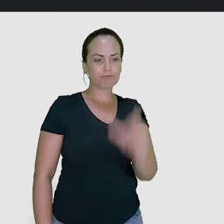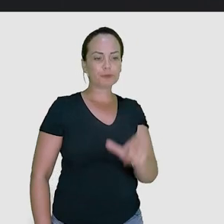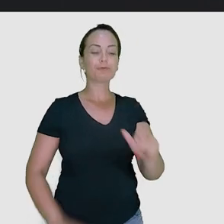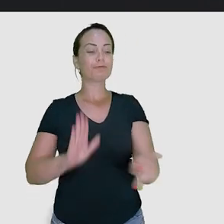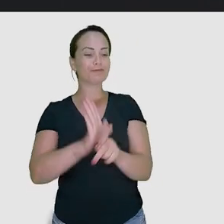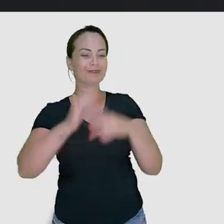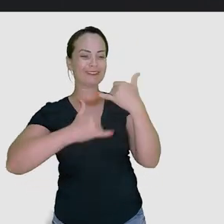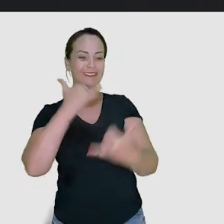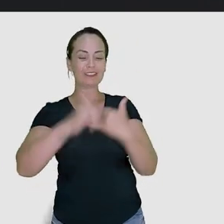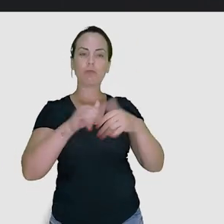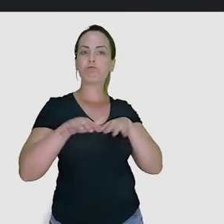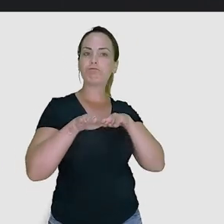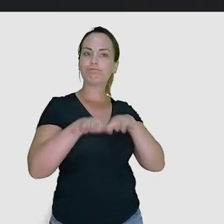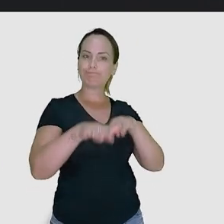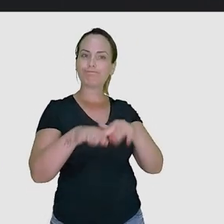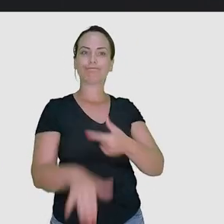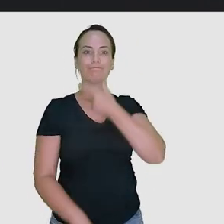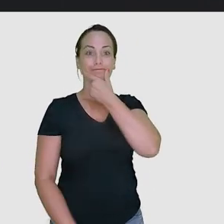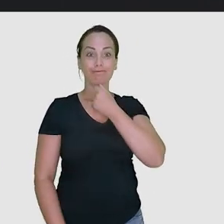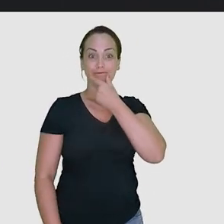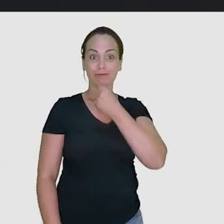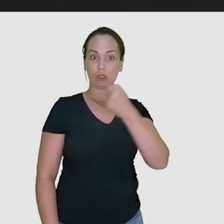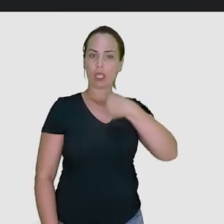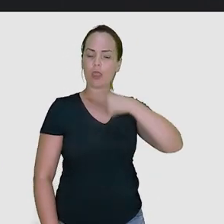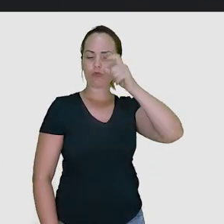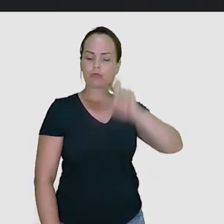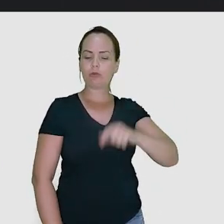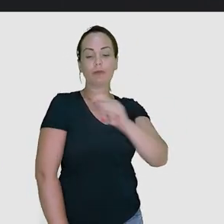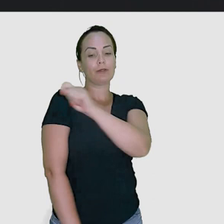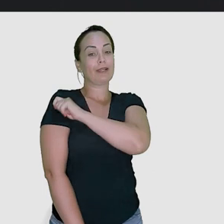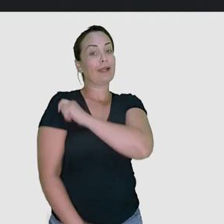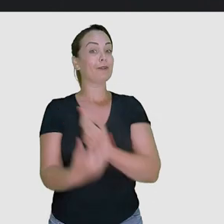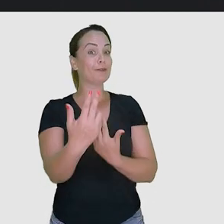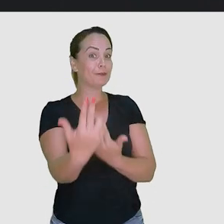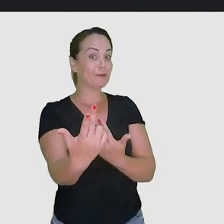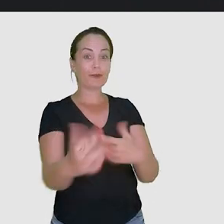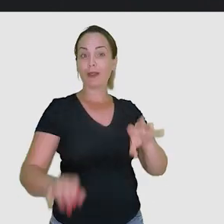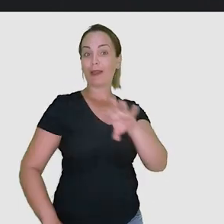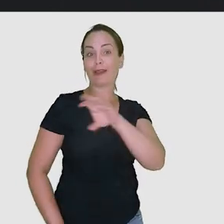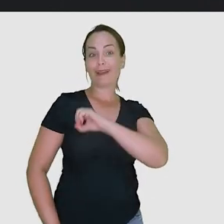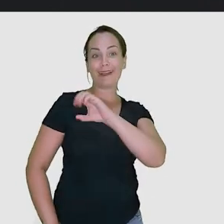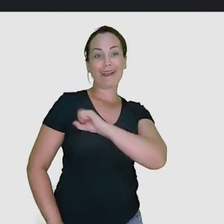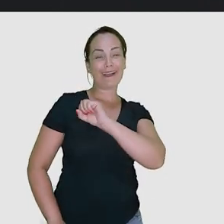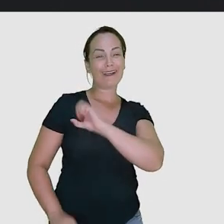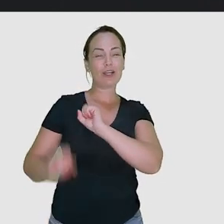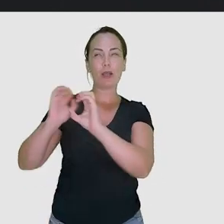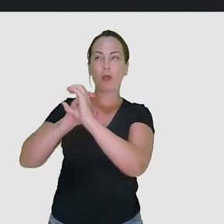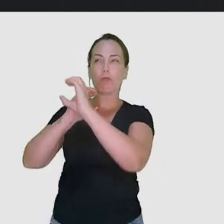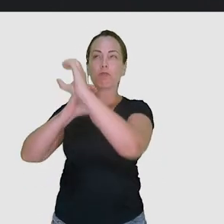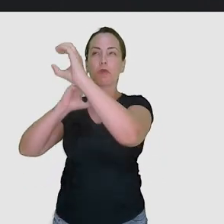que os meninos criaram. Eu sou uma personagem dos jogos e da animação dos meninos. Eu sou uma